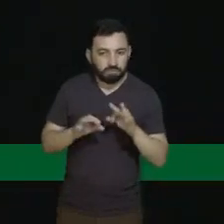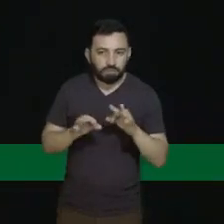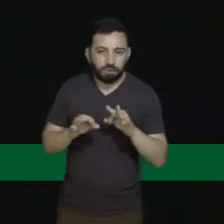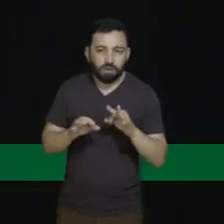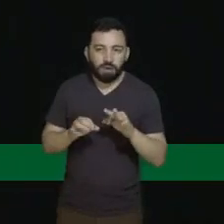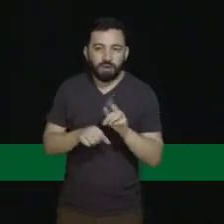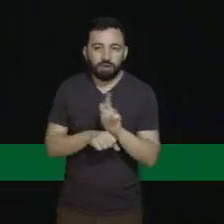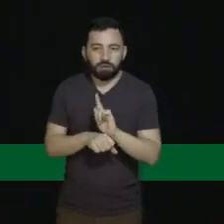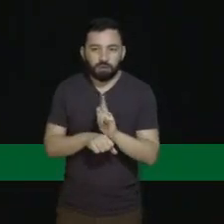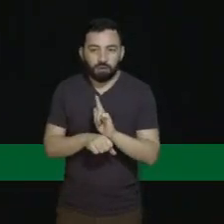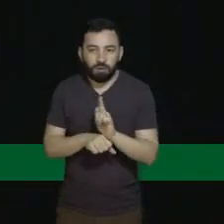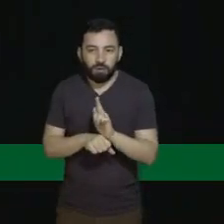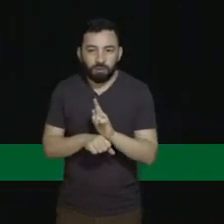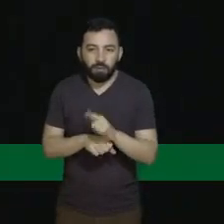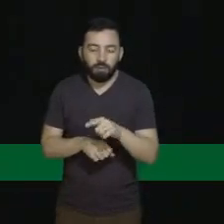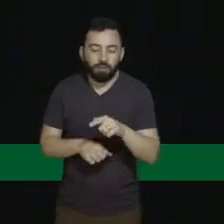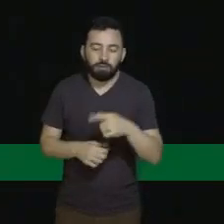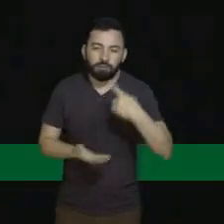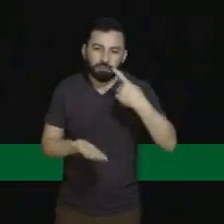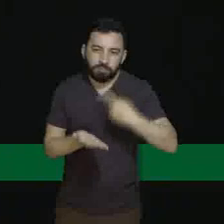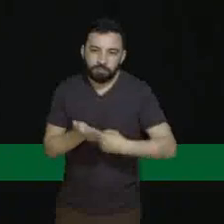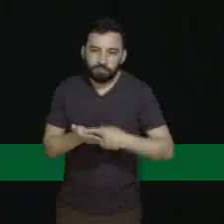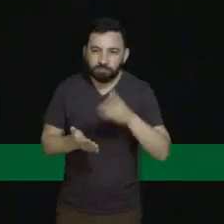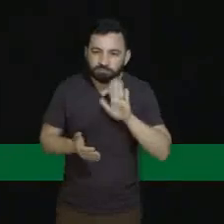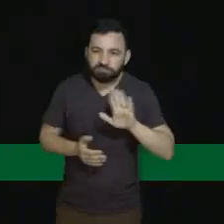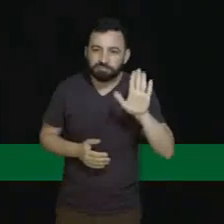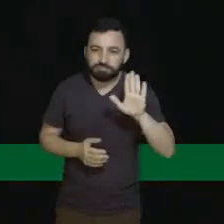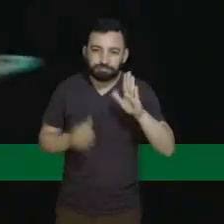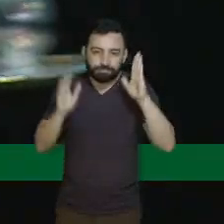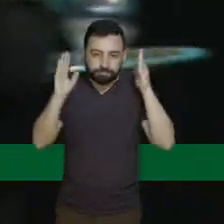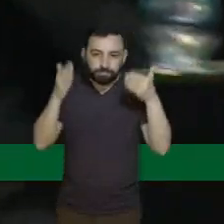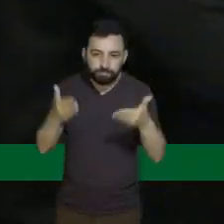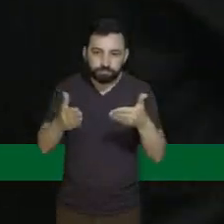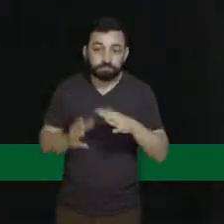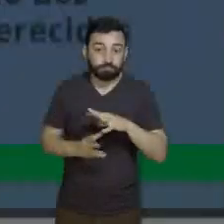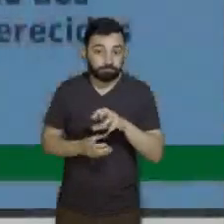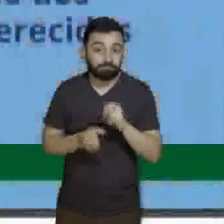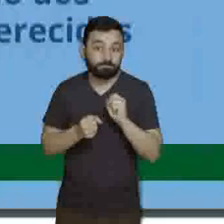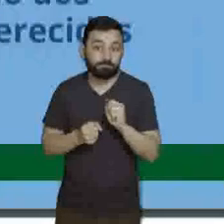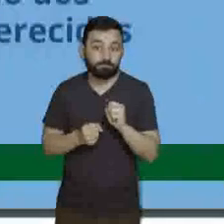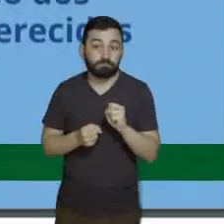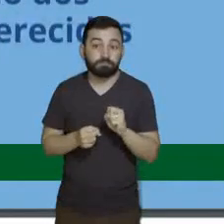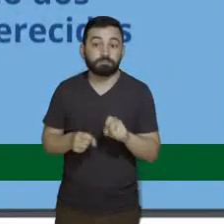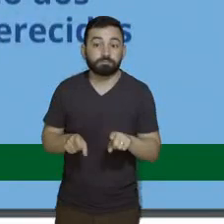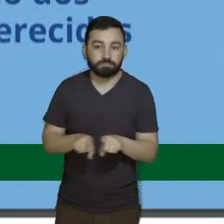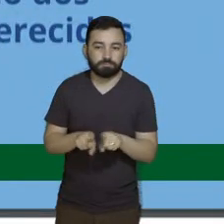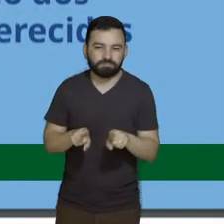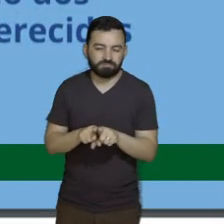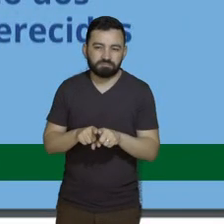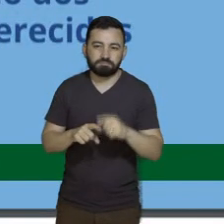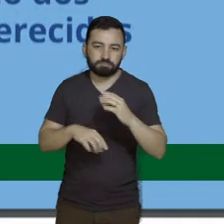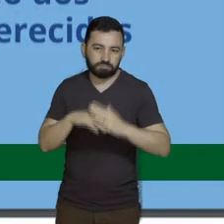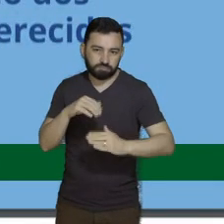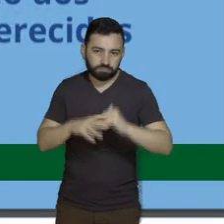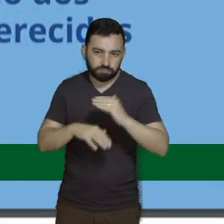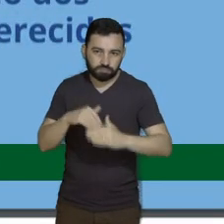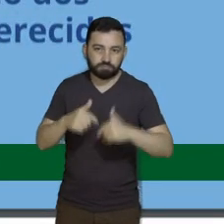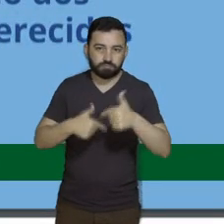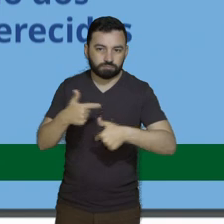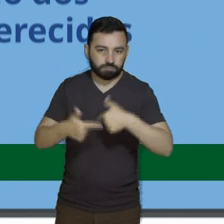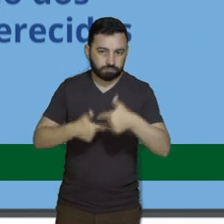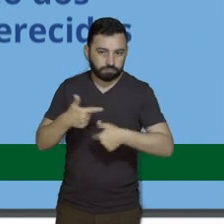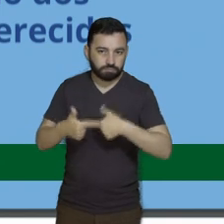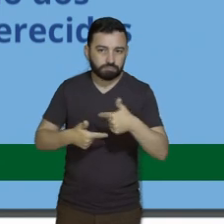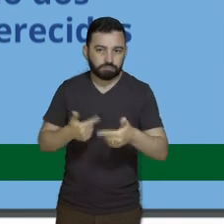gestão comprometida, foco na sustentabilidade, qualificação dos serviços